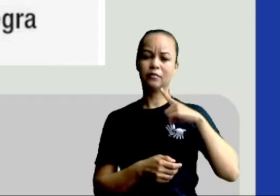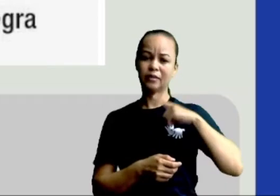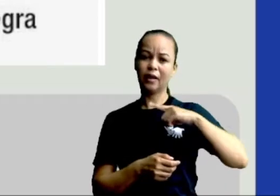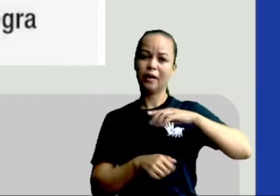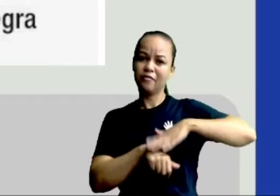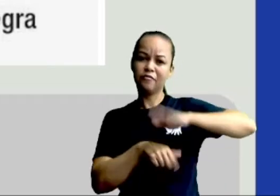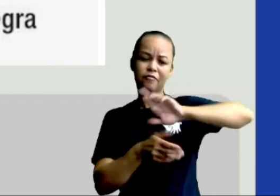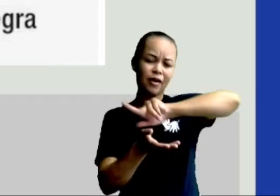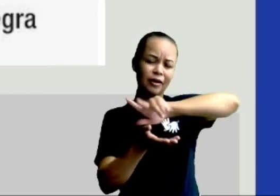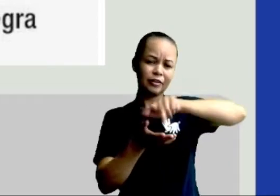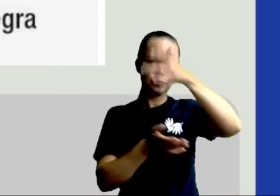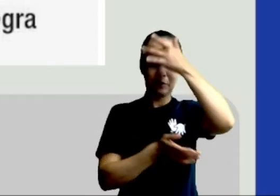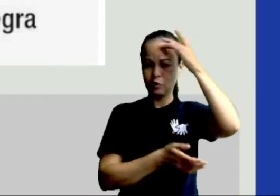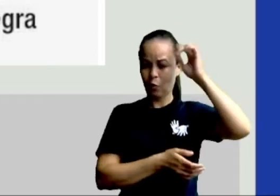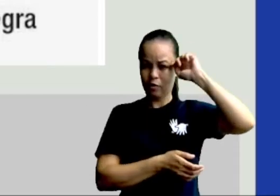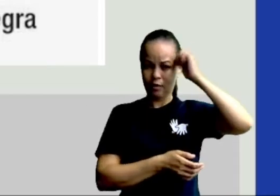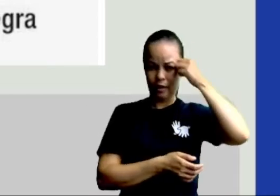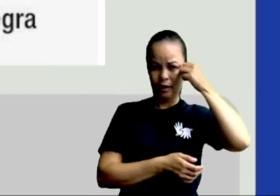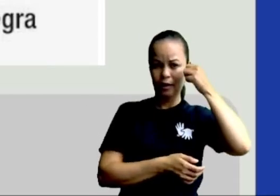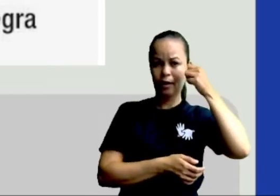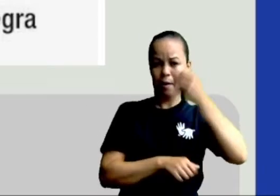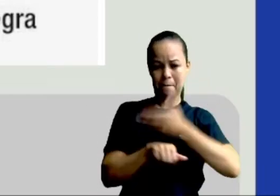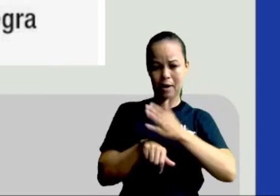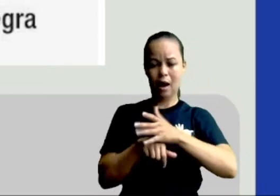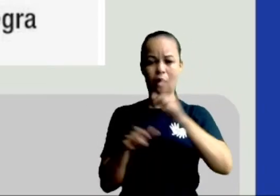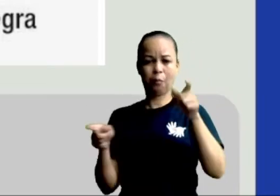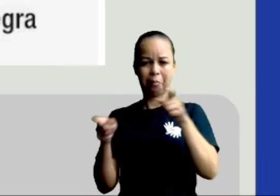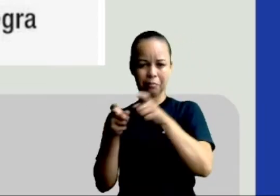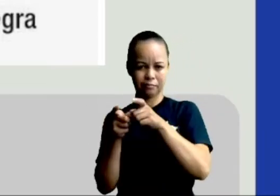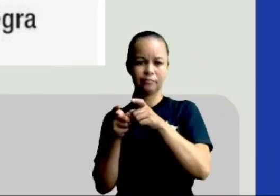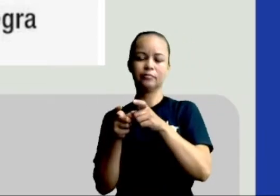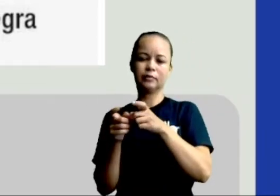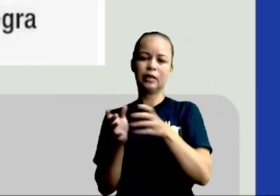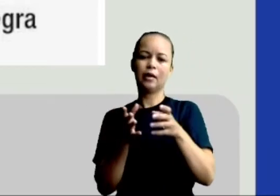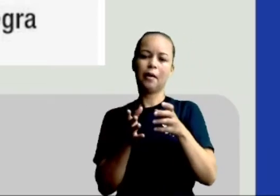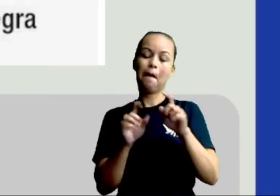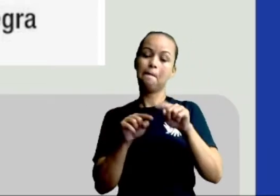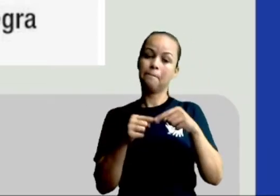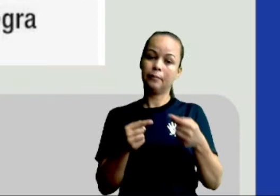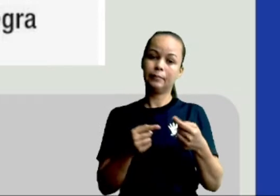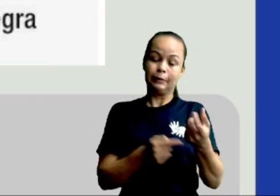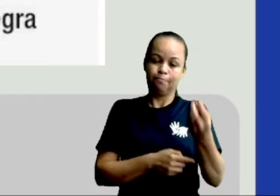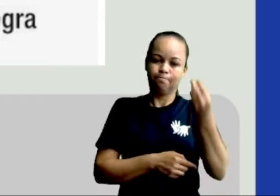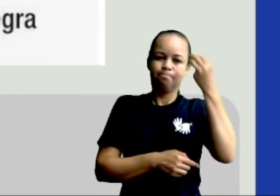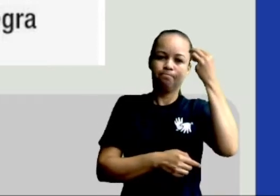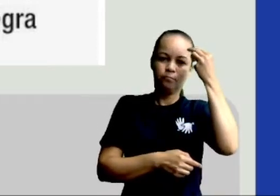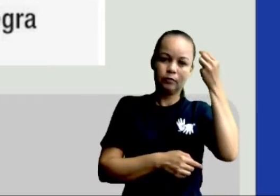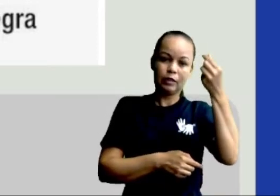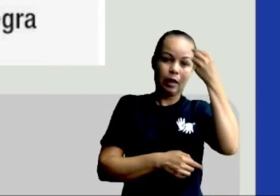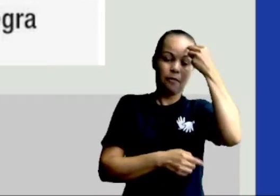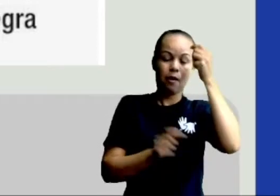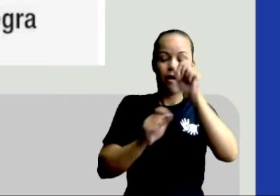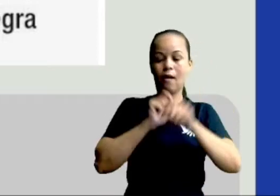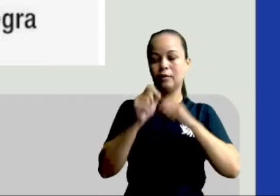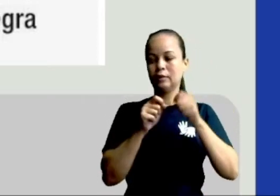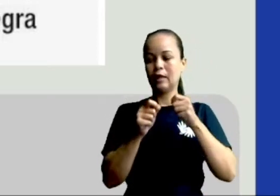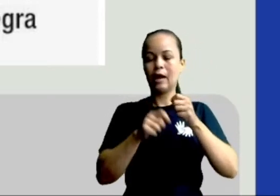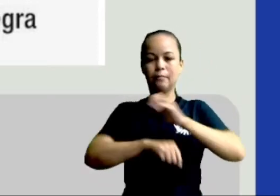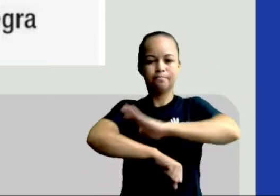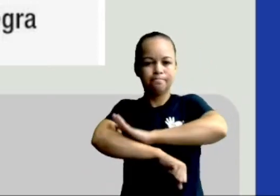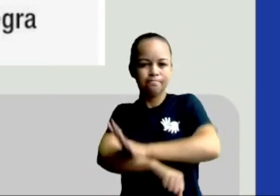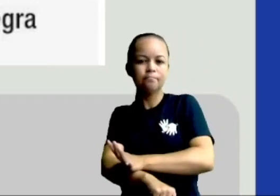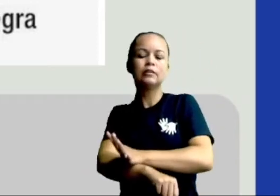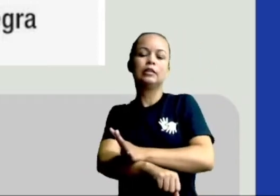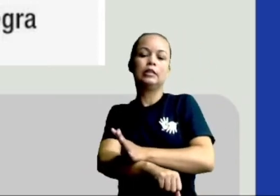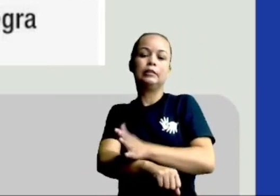gente negra do que branca, tá? Mas é importante ter em mente que trabalhar questões como racismo nas escolas